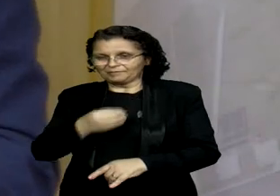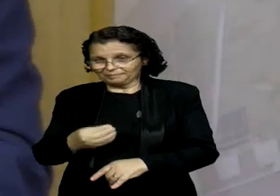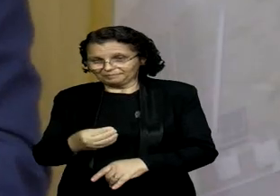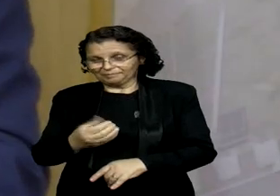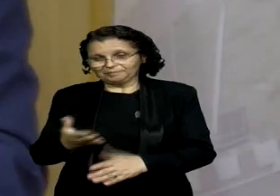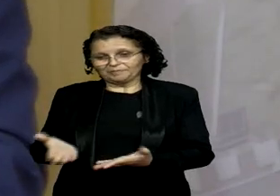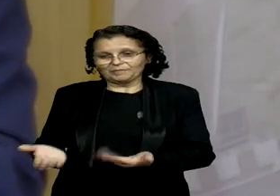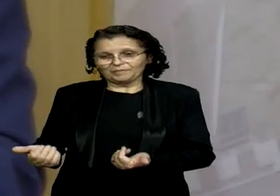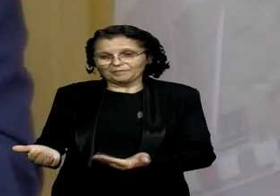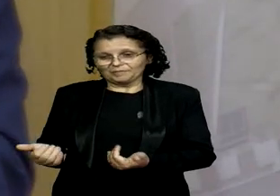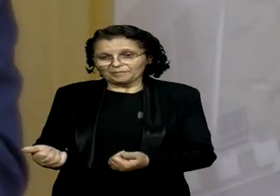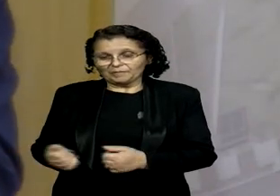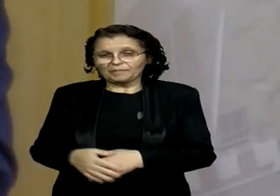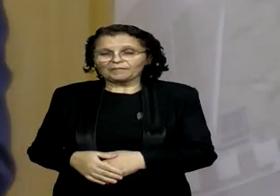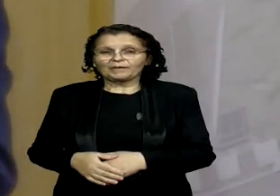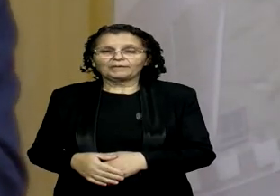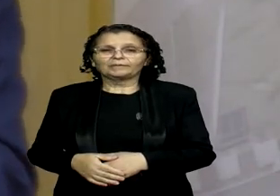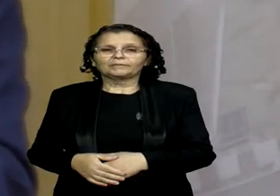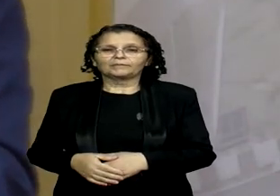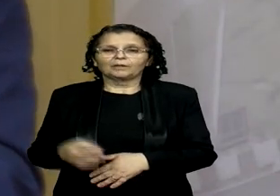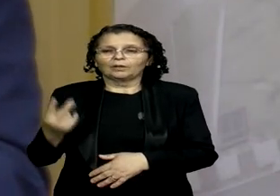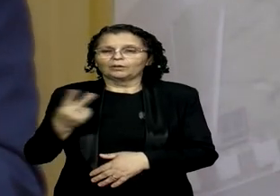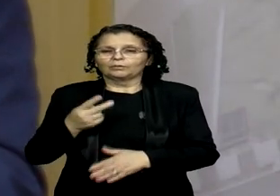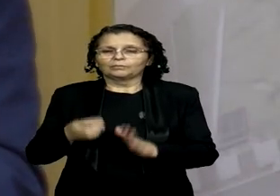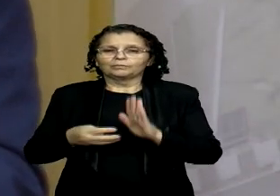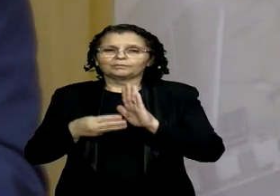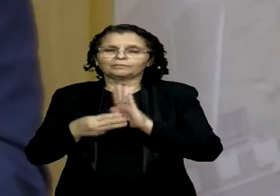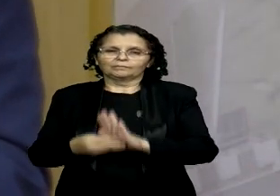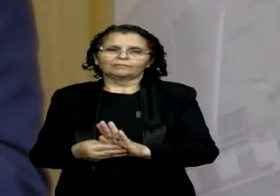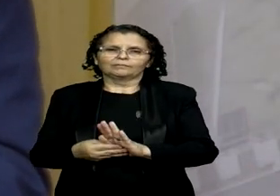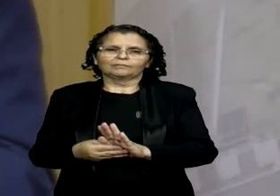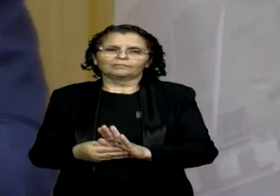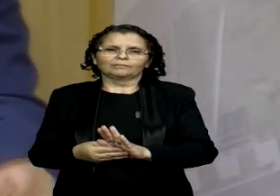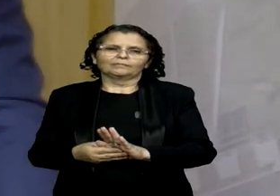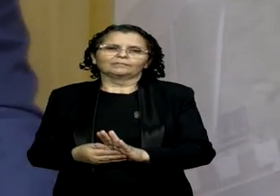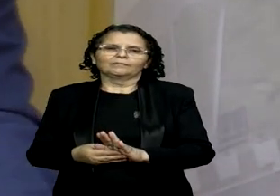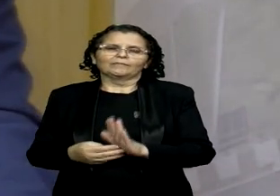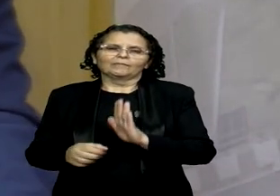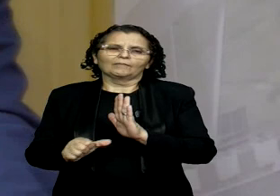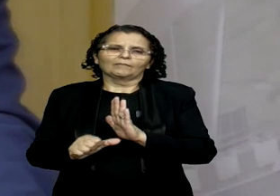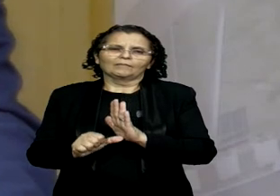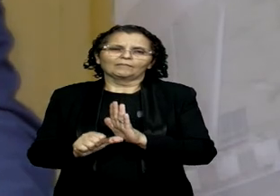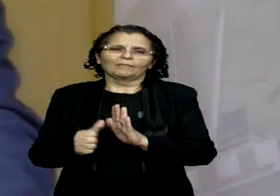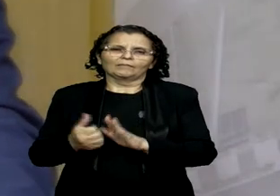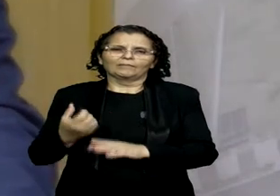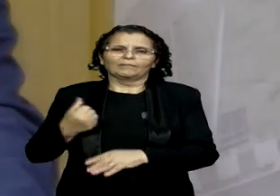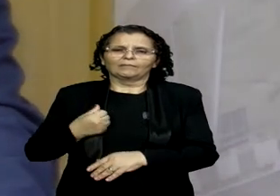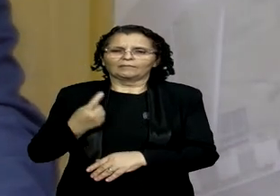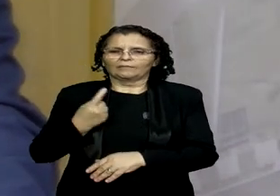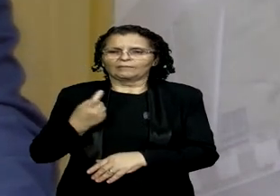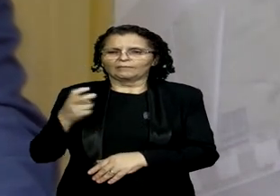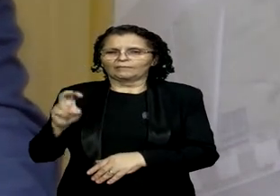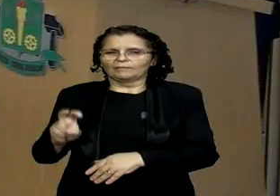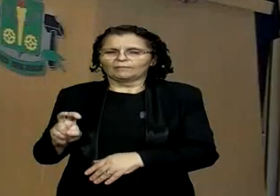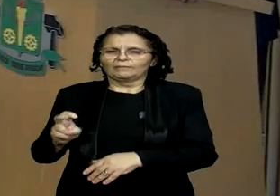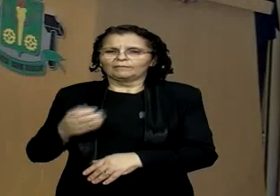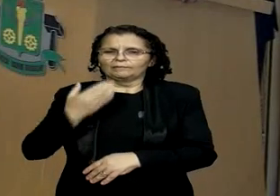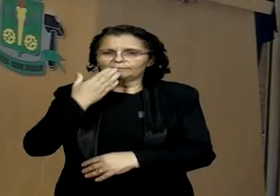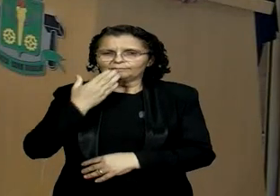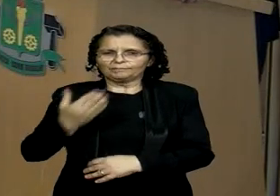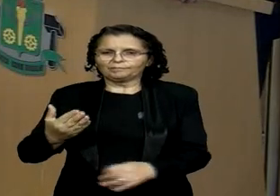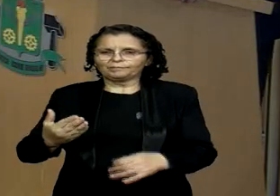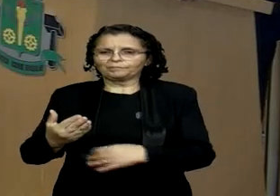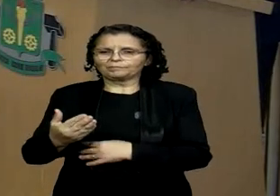eu gostaria de apresentar rapidamente essas duas moções, que a primeira moção, a moção de número 115, é uma moção de